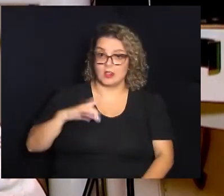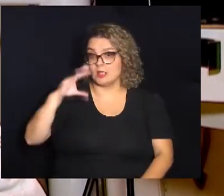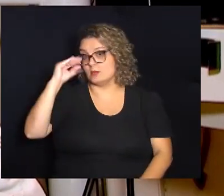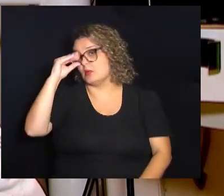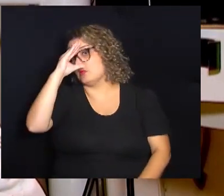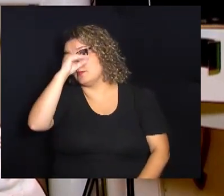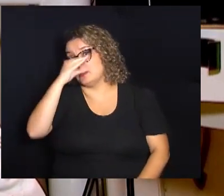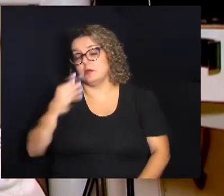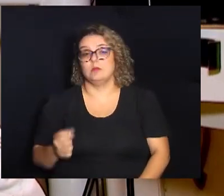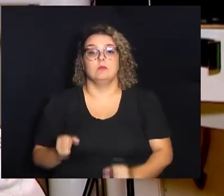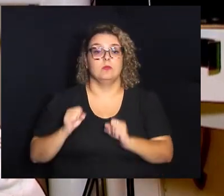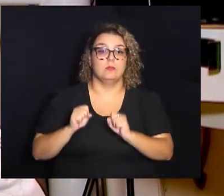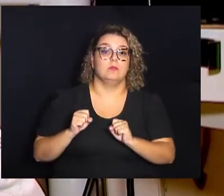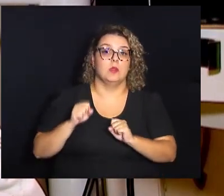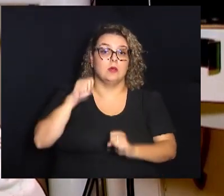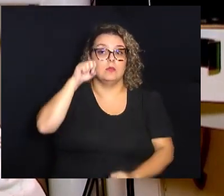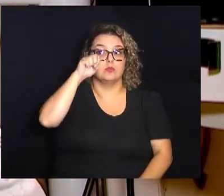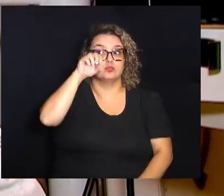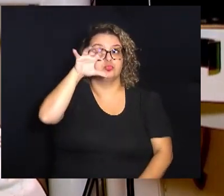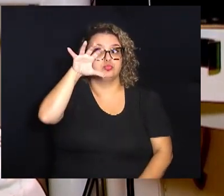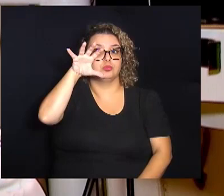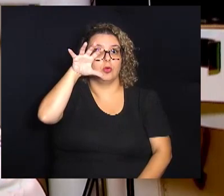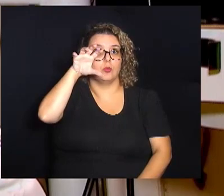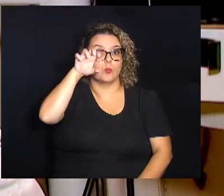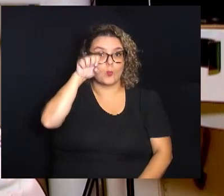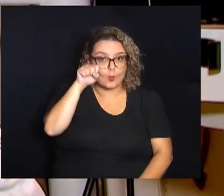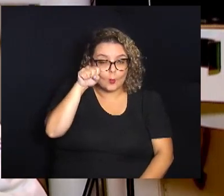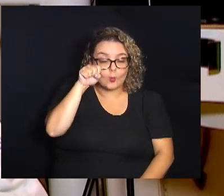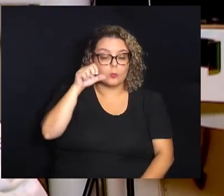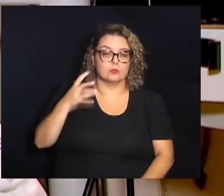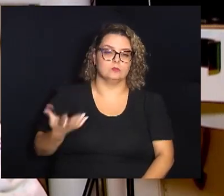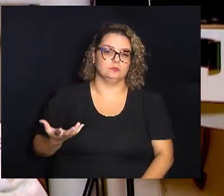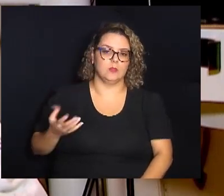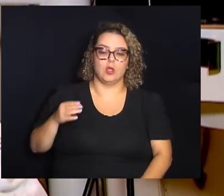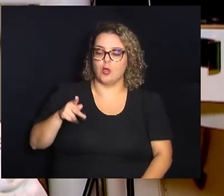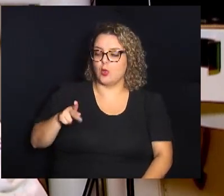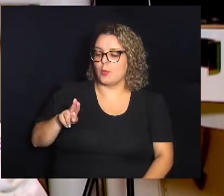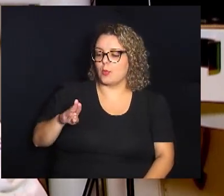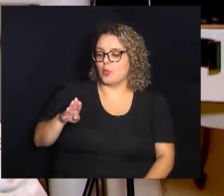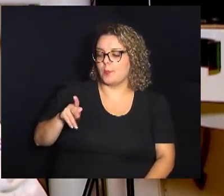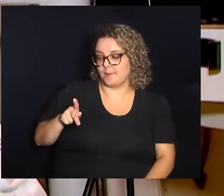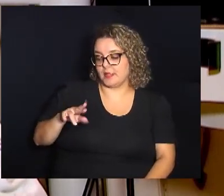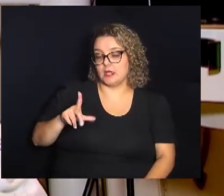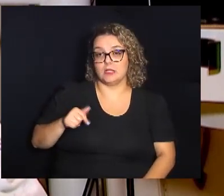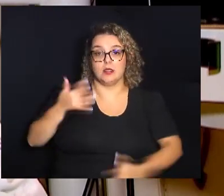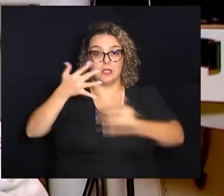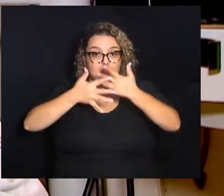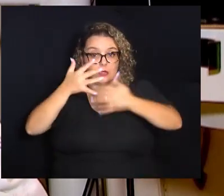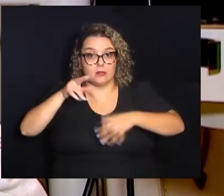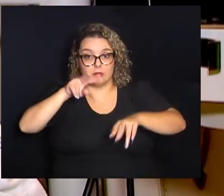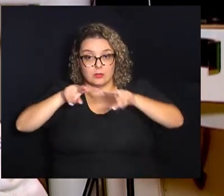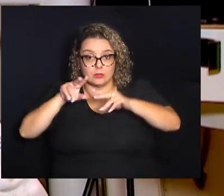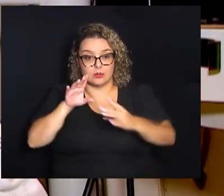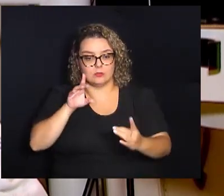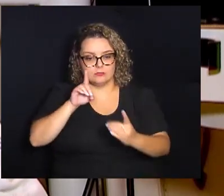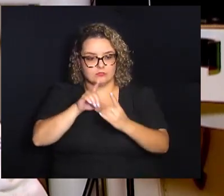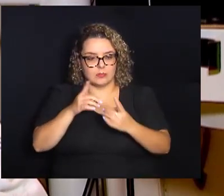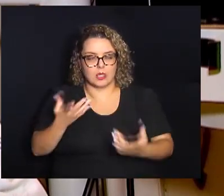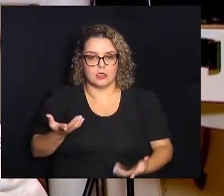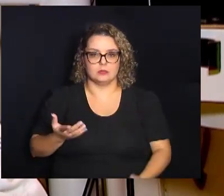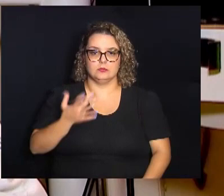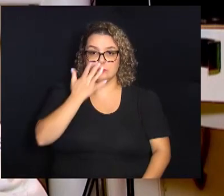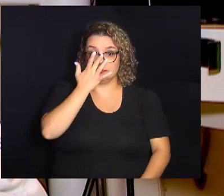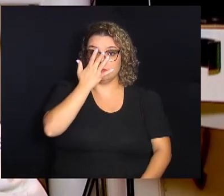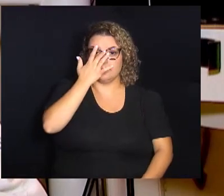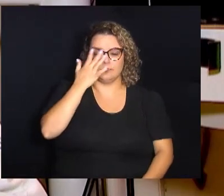podem contrair a pupila, colírios que podem dilatar a pupila, atrapalhando a visão proximal. Então, nós vamos